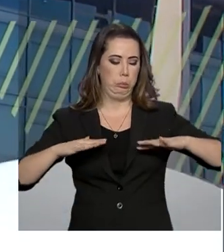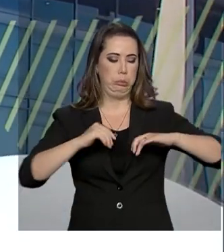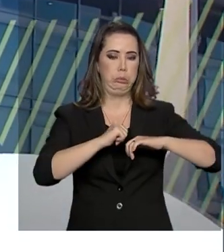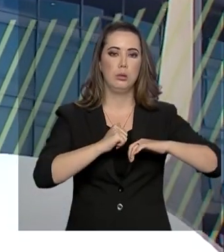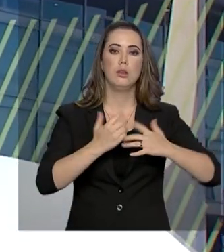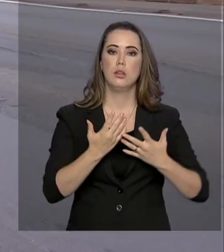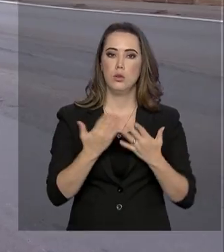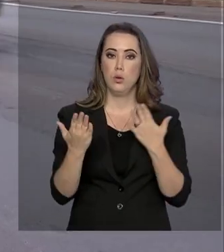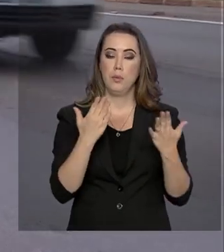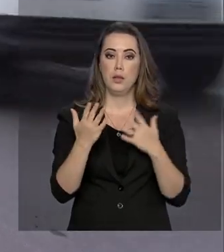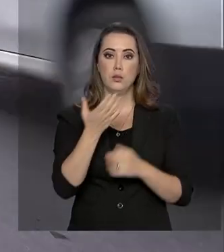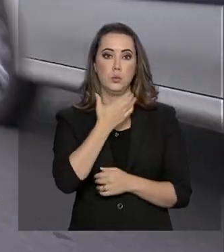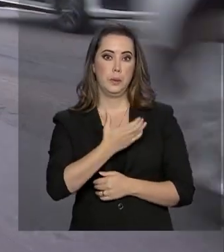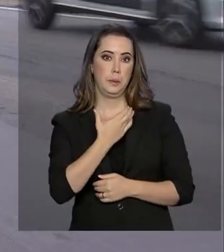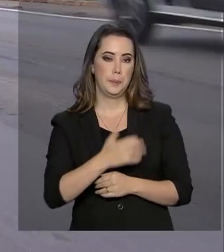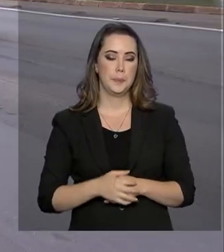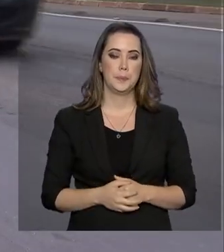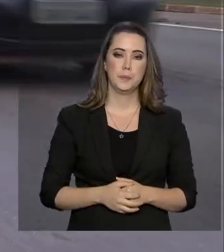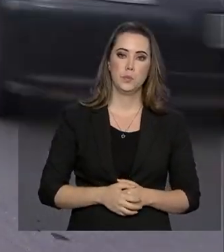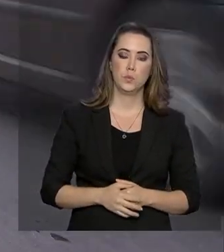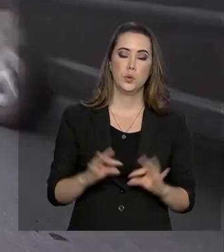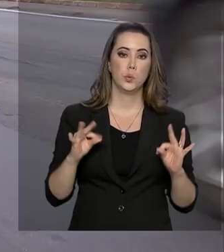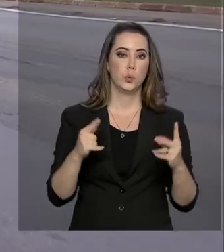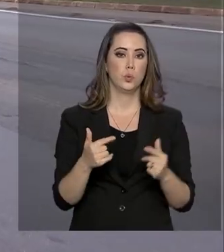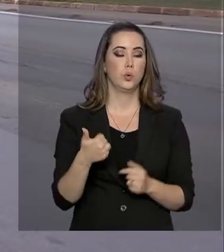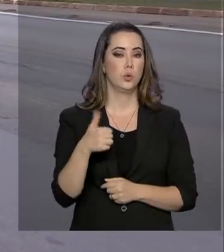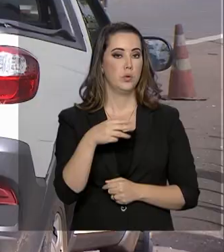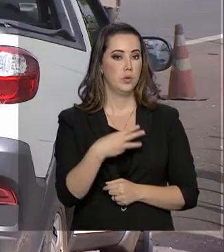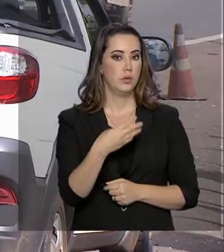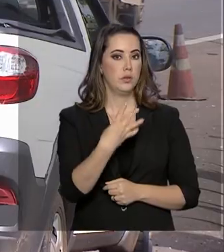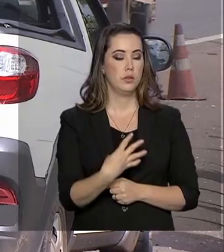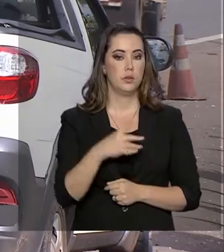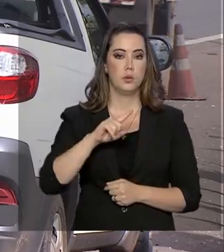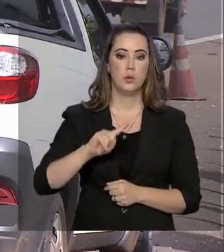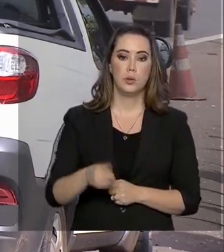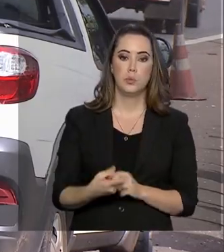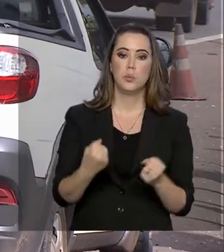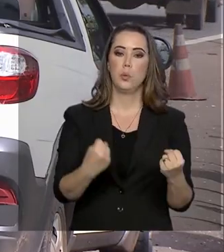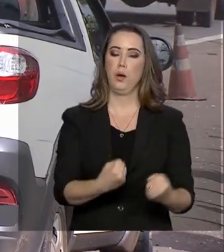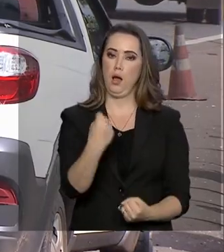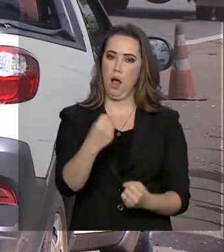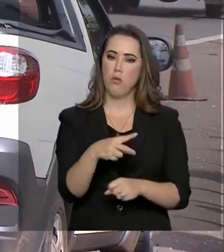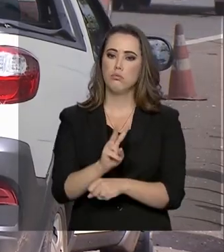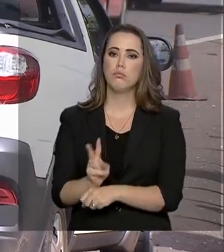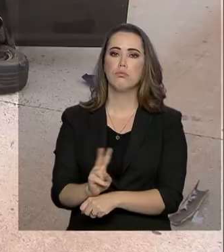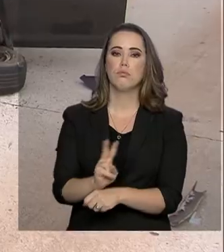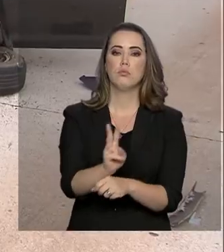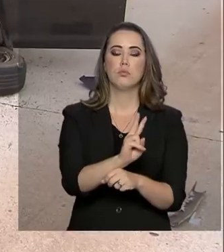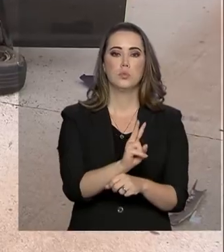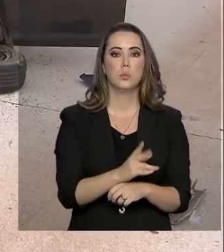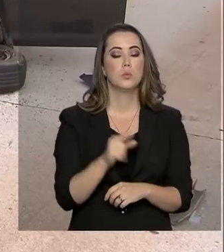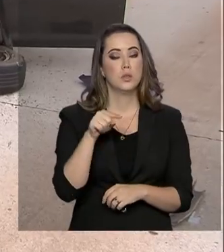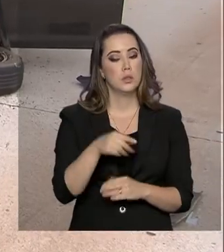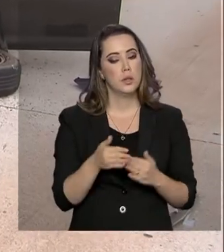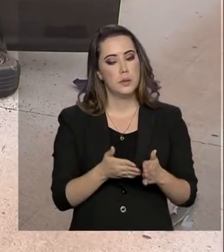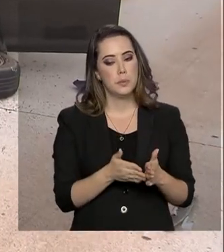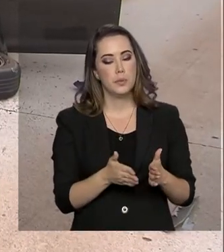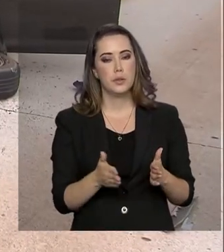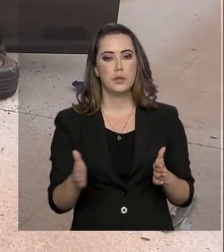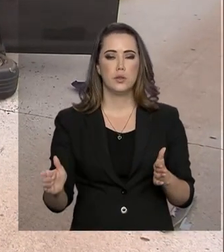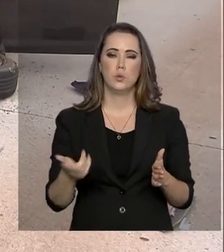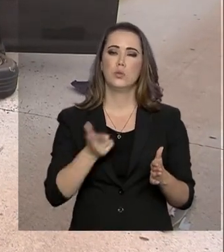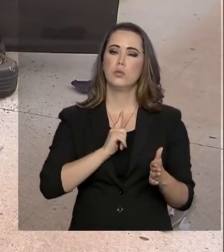Natal. Ao todo, 134 mil veículos foram fiscalizados. Nesse período,